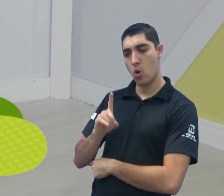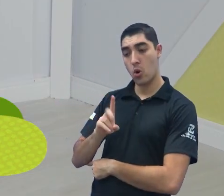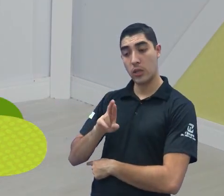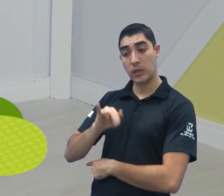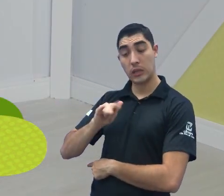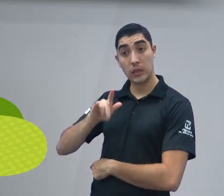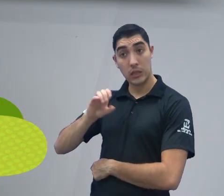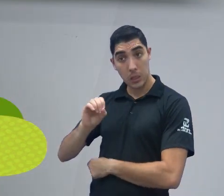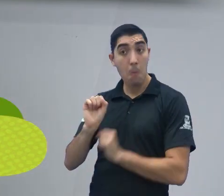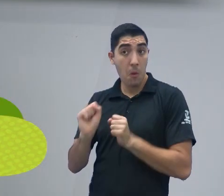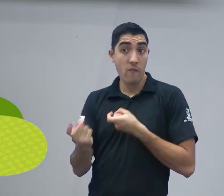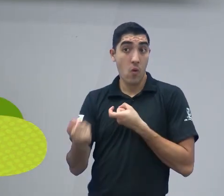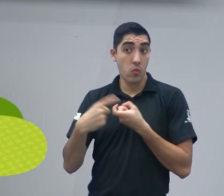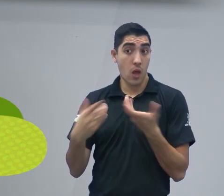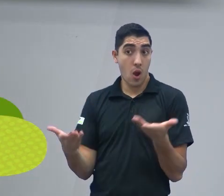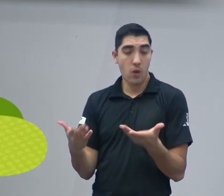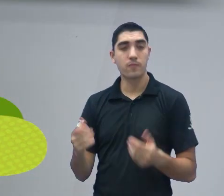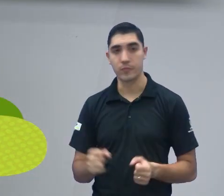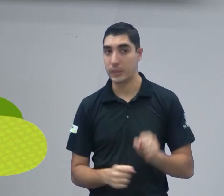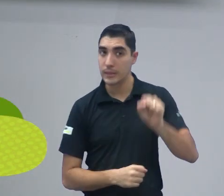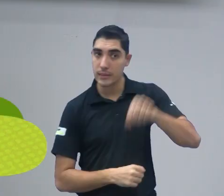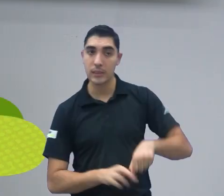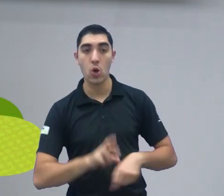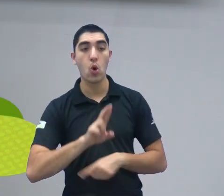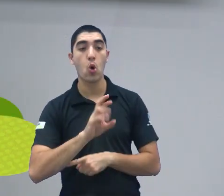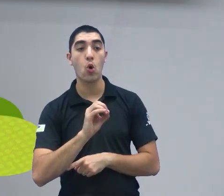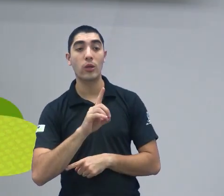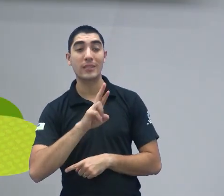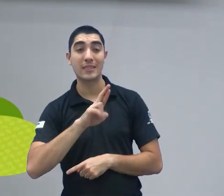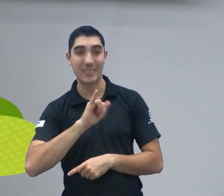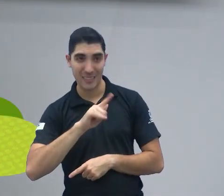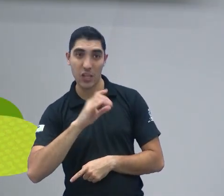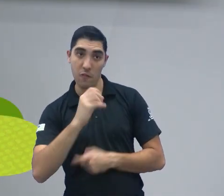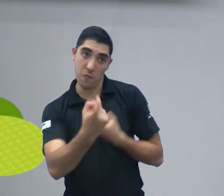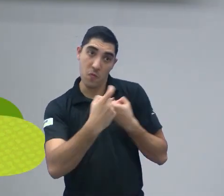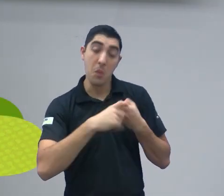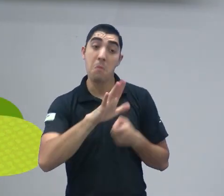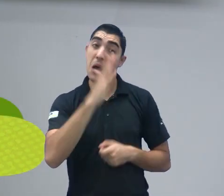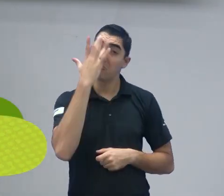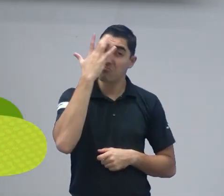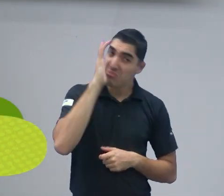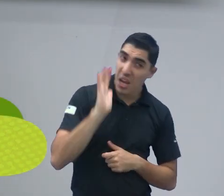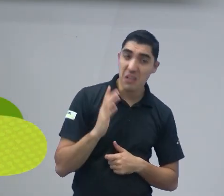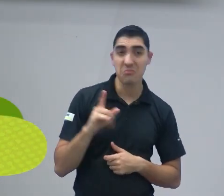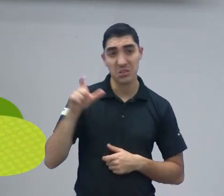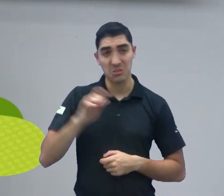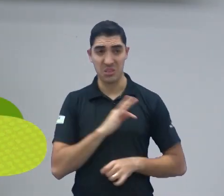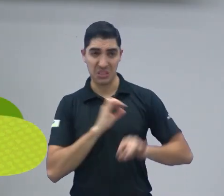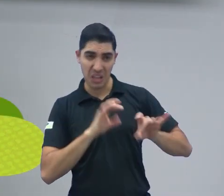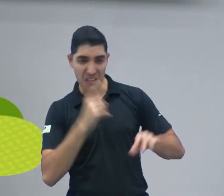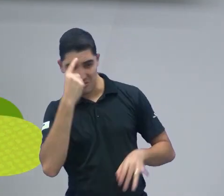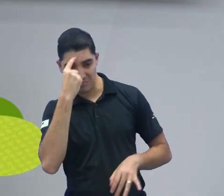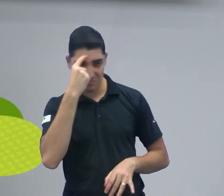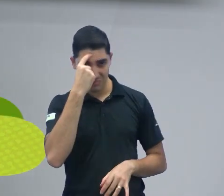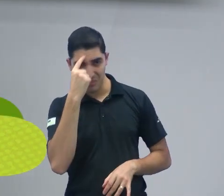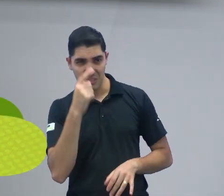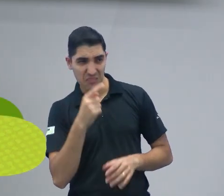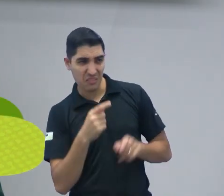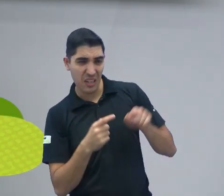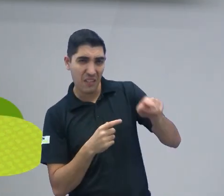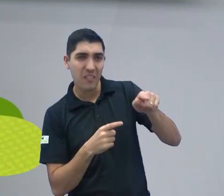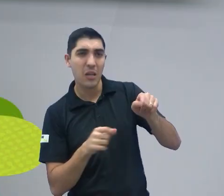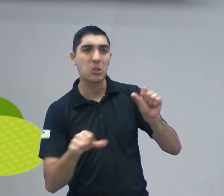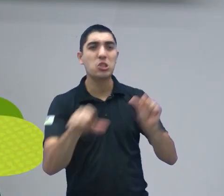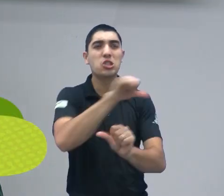cumpriu automática. É verdade, o Rodrigo Carioca volta, mas aí a gente não sabe se o Marelli de repente vai abrir mão do Riquelme para colocar o Cristiano, né? Não dá para cravar esse